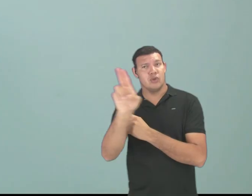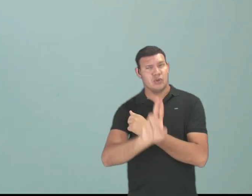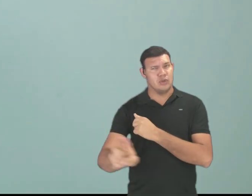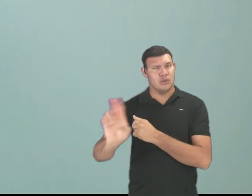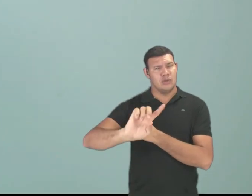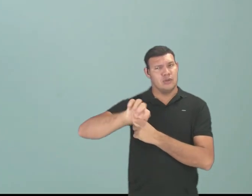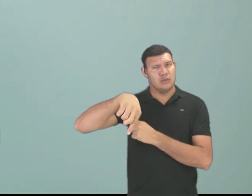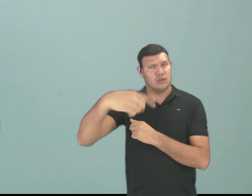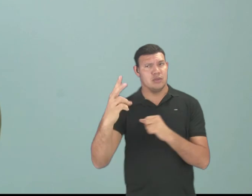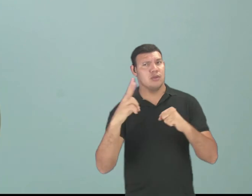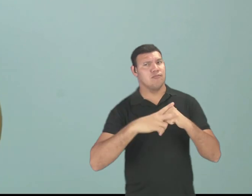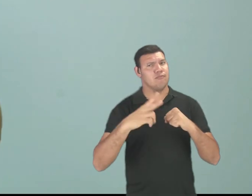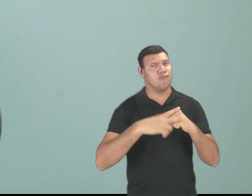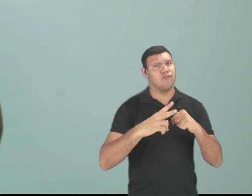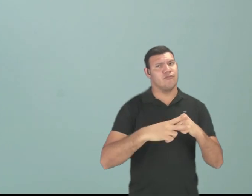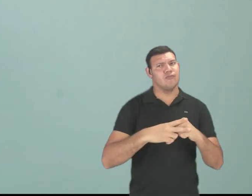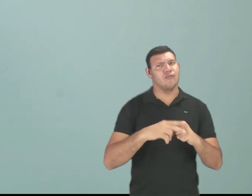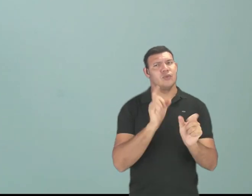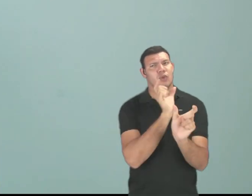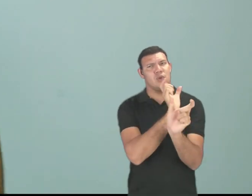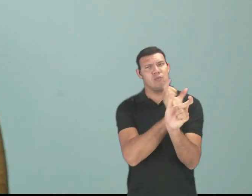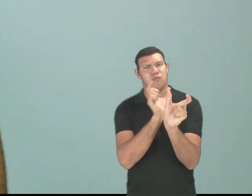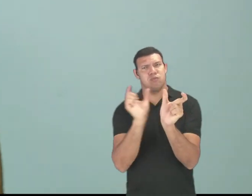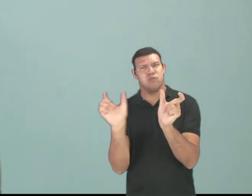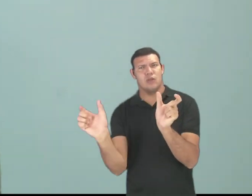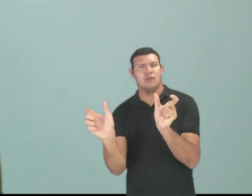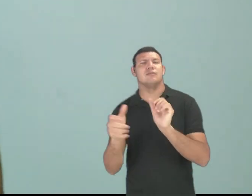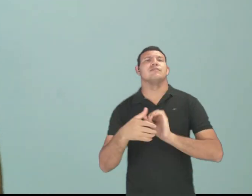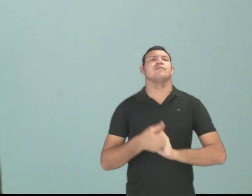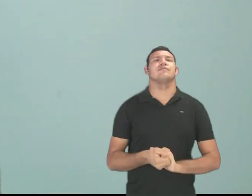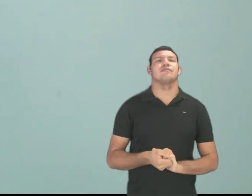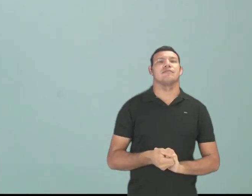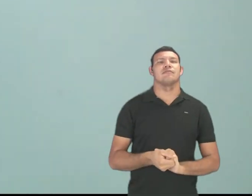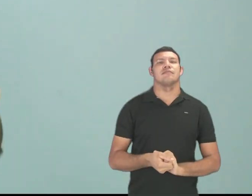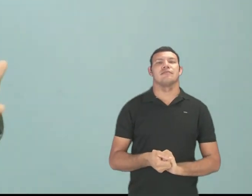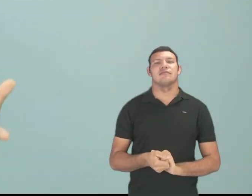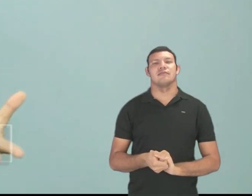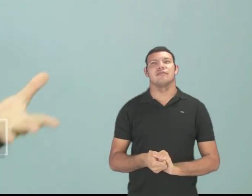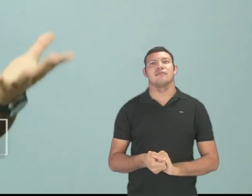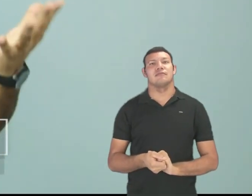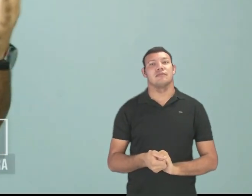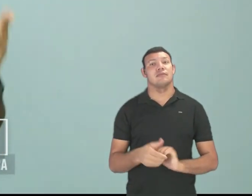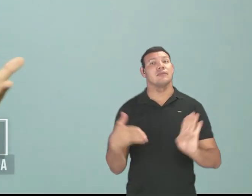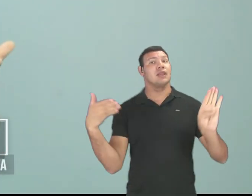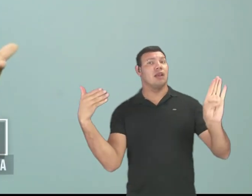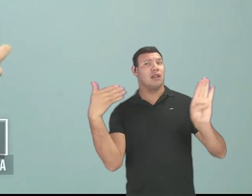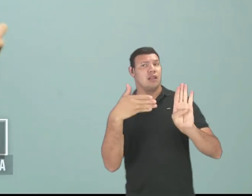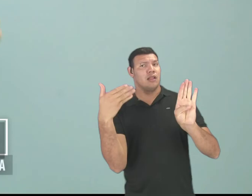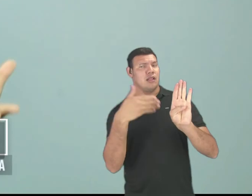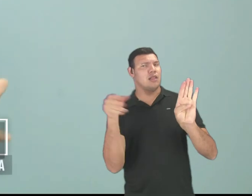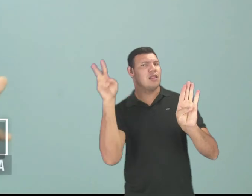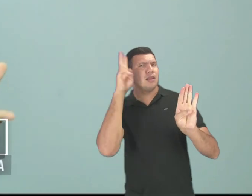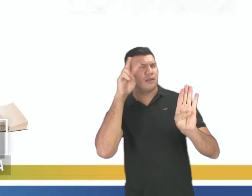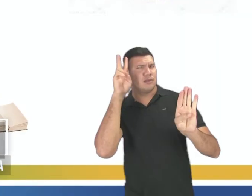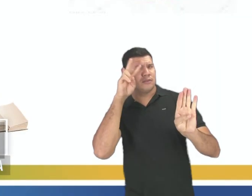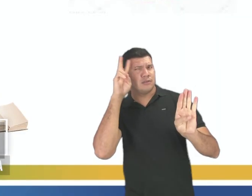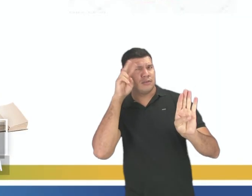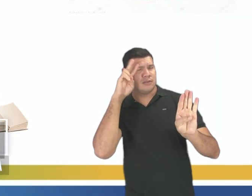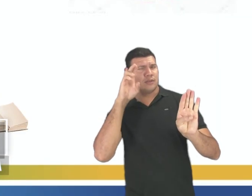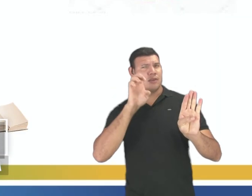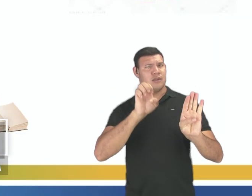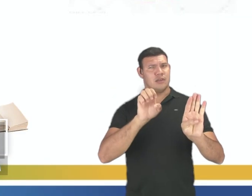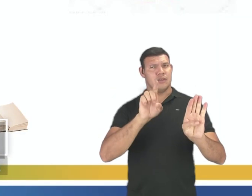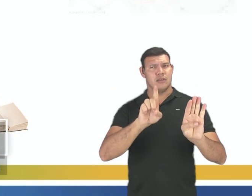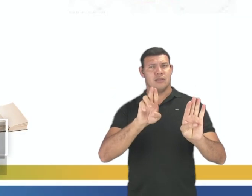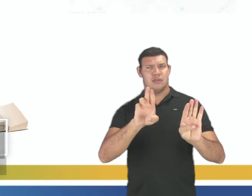verbos ou preposições. E aí é sucesso. That's it, guys. Não esqueçam também de acessar a plataforma Eduque, porque aí vocês